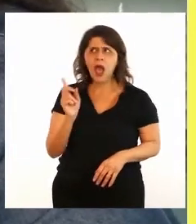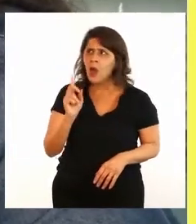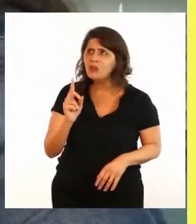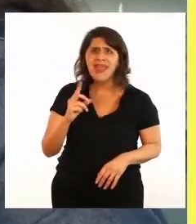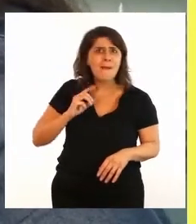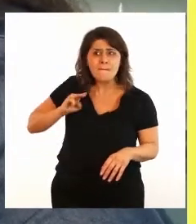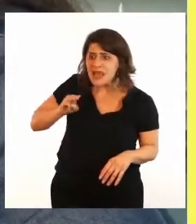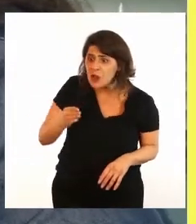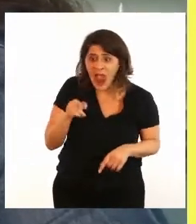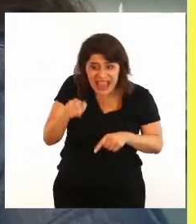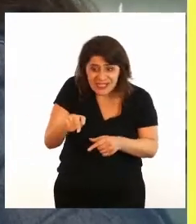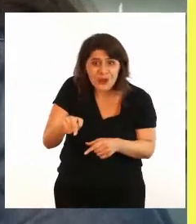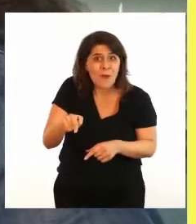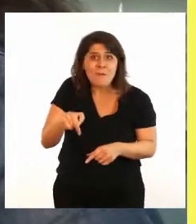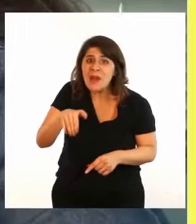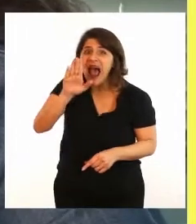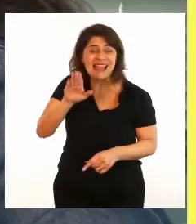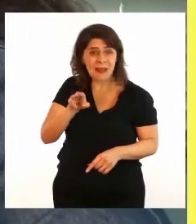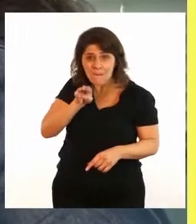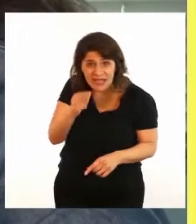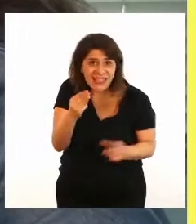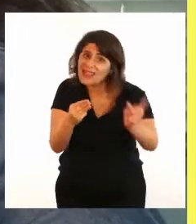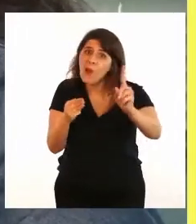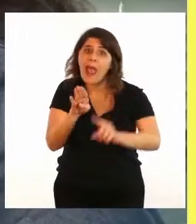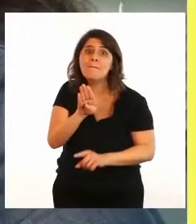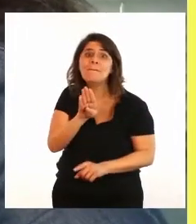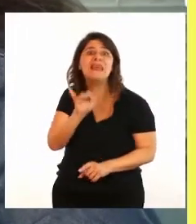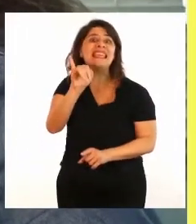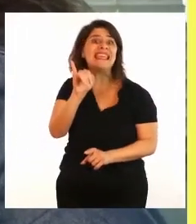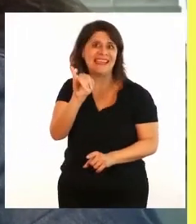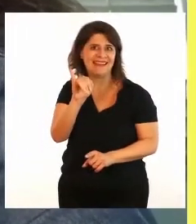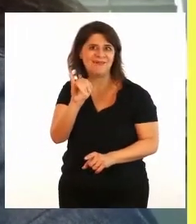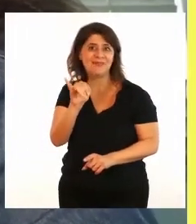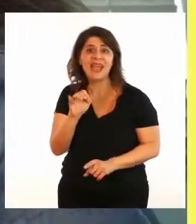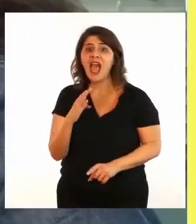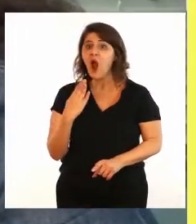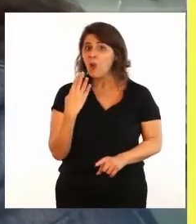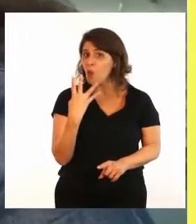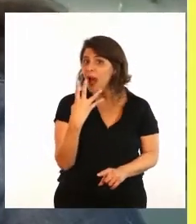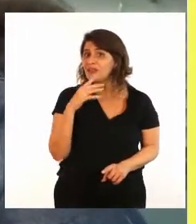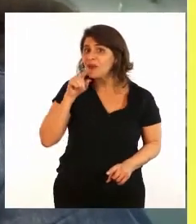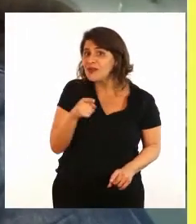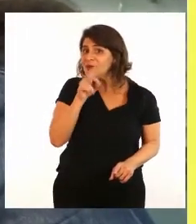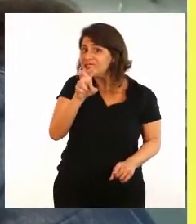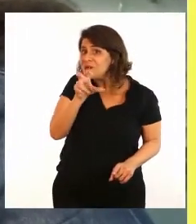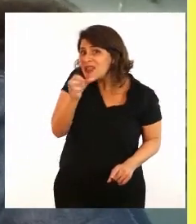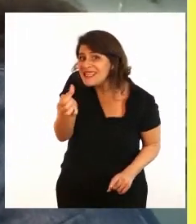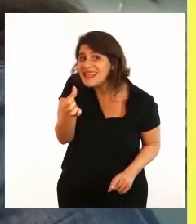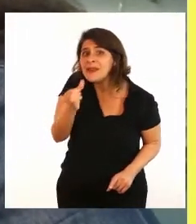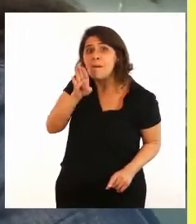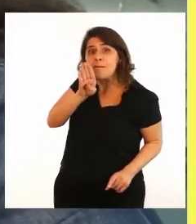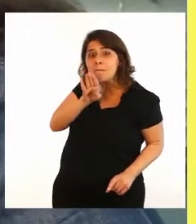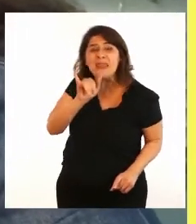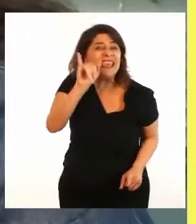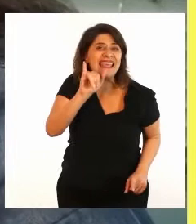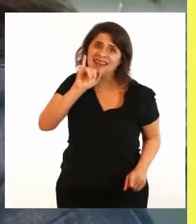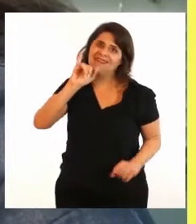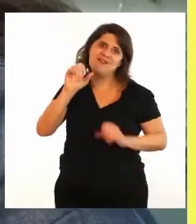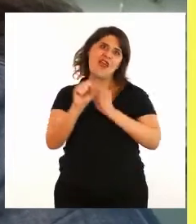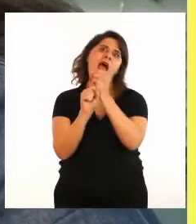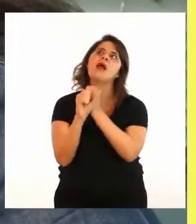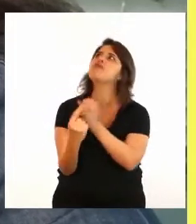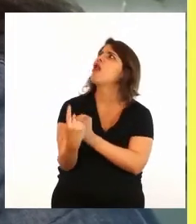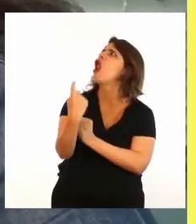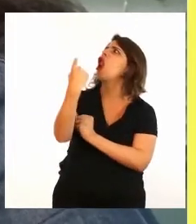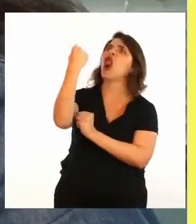anos. Isso aqui tem bilhões de anos, tem 4,56 bilhões de anos. Ou seja, a